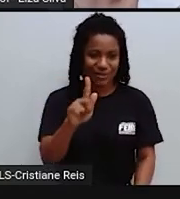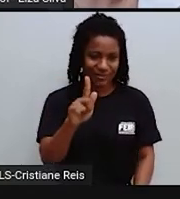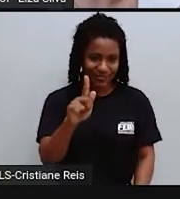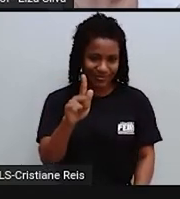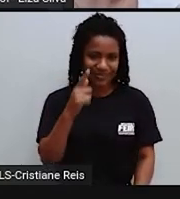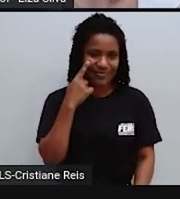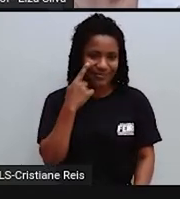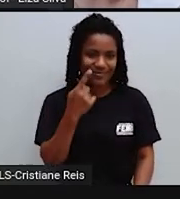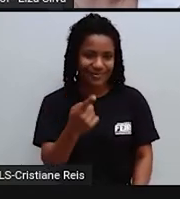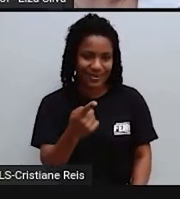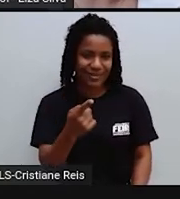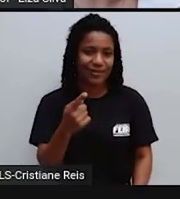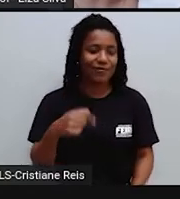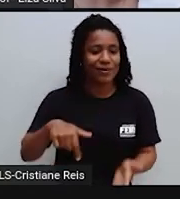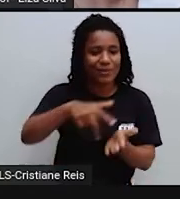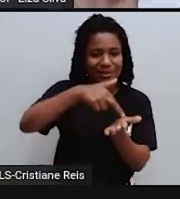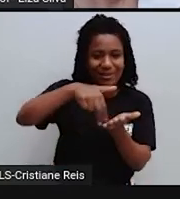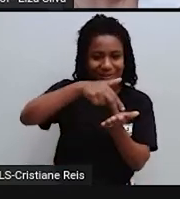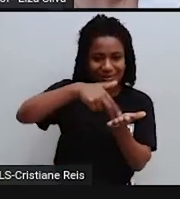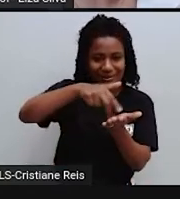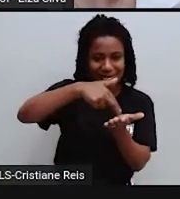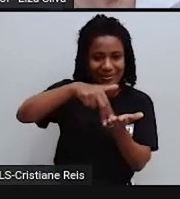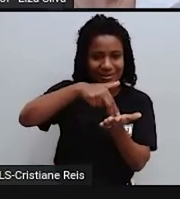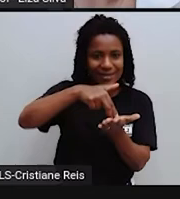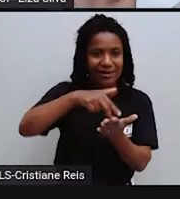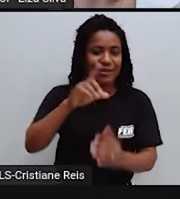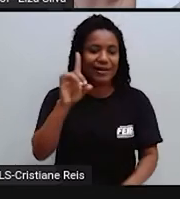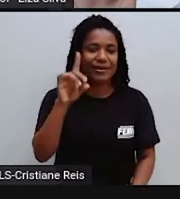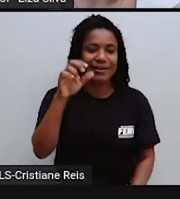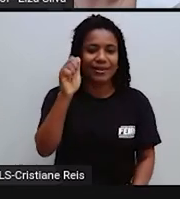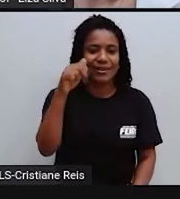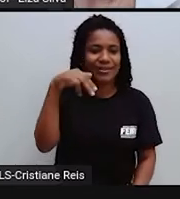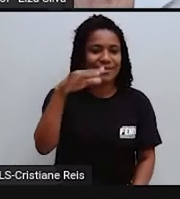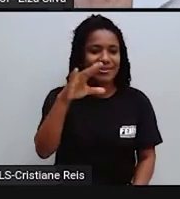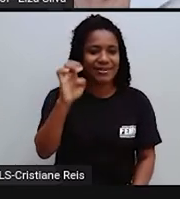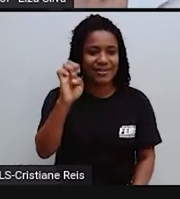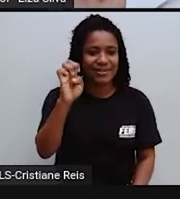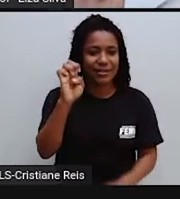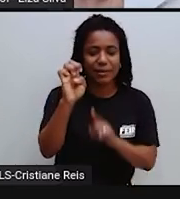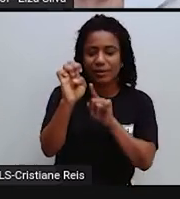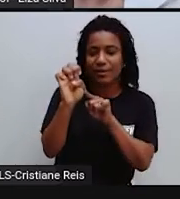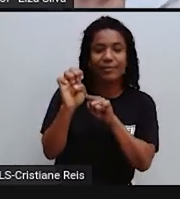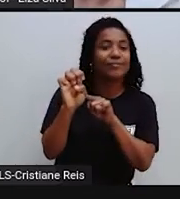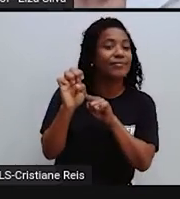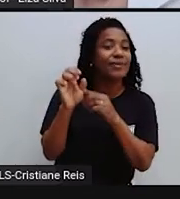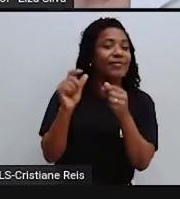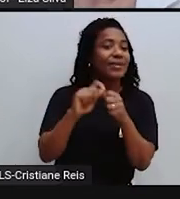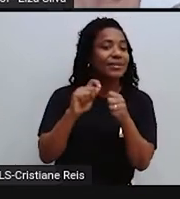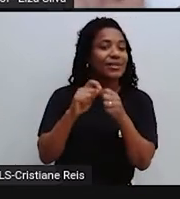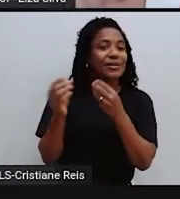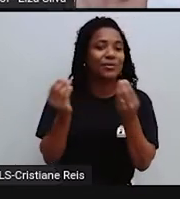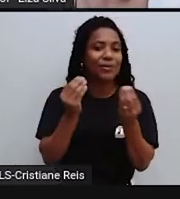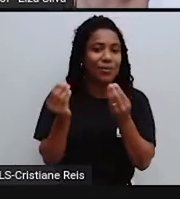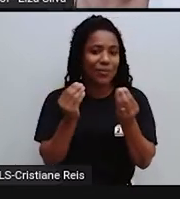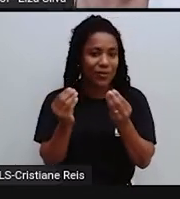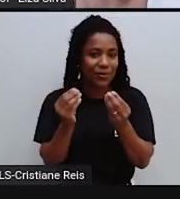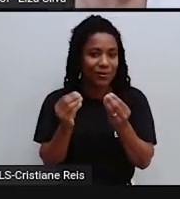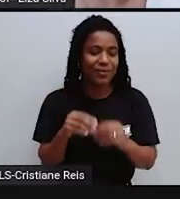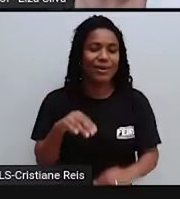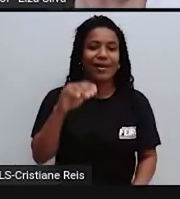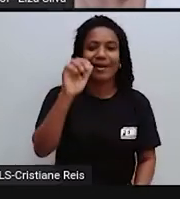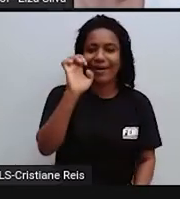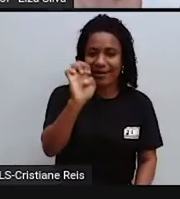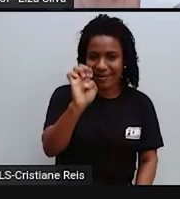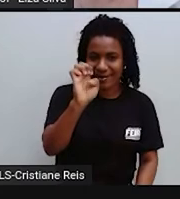to dance, dançar. Ambos terminam com a vogal E. E o que é que eu devo fazer então? Eu retiro a letra